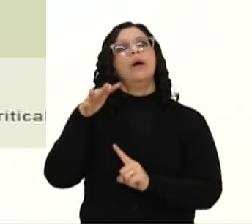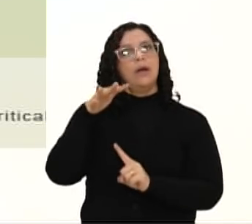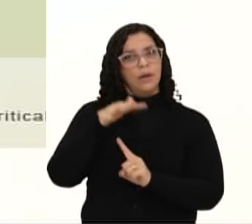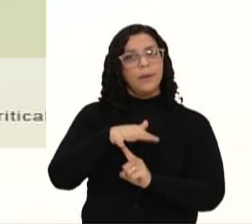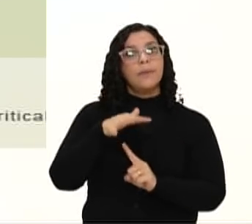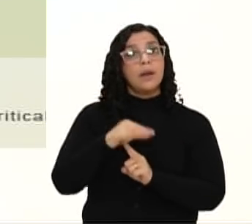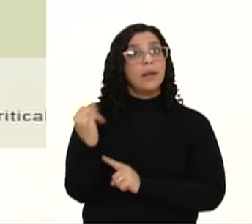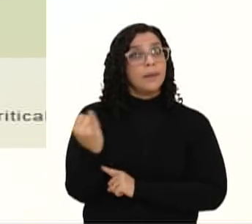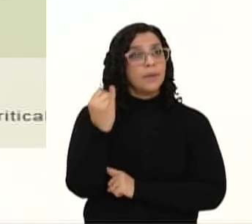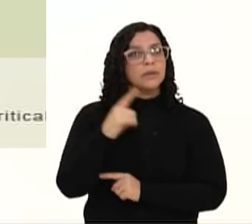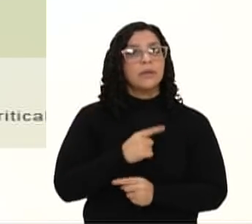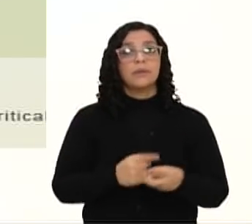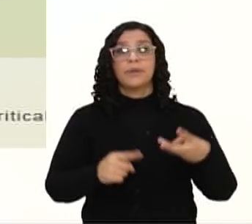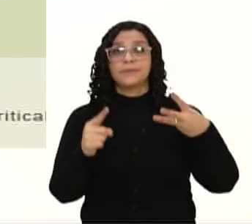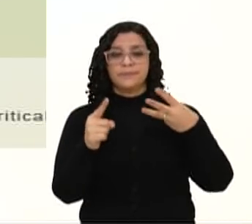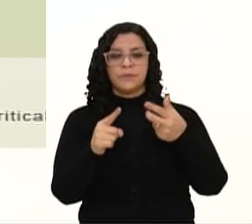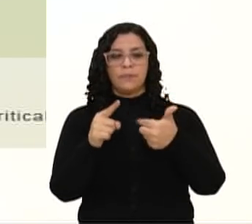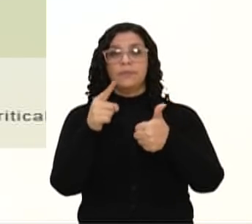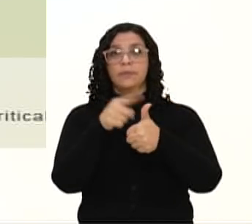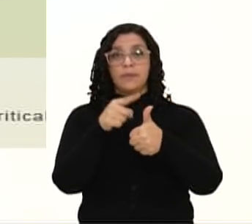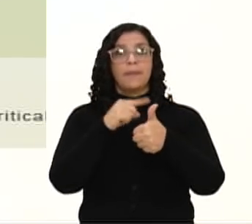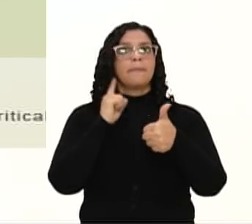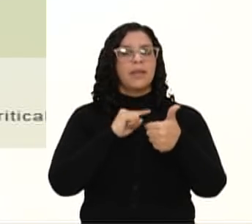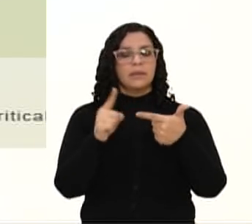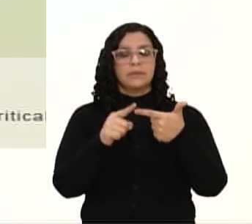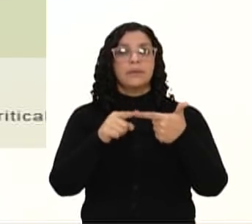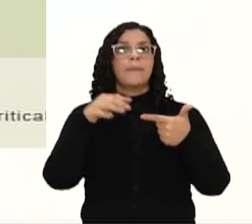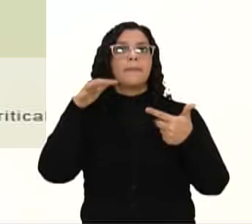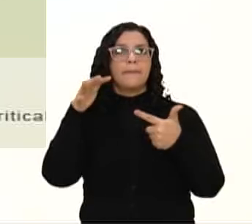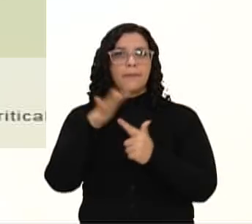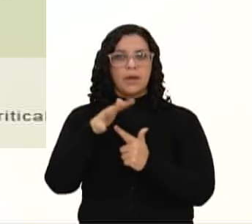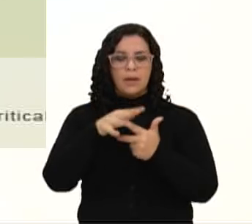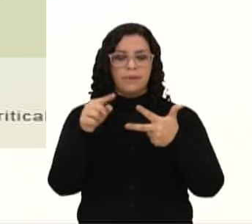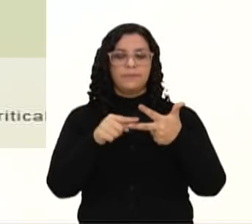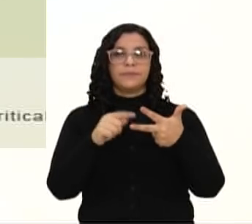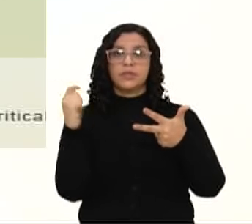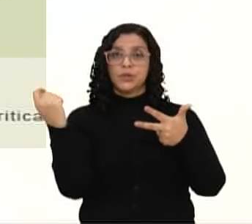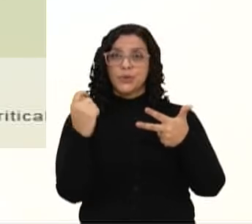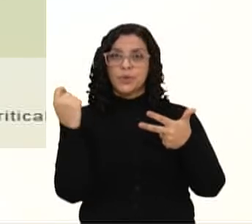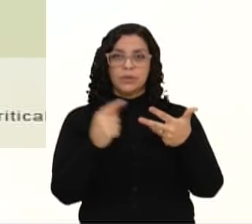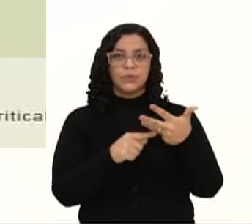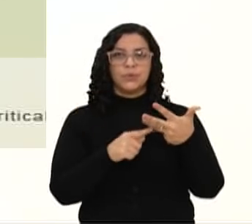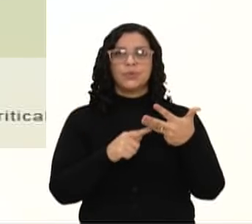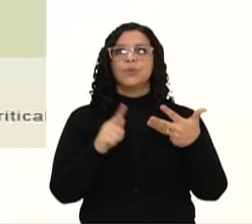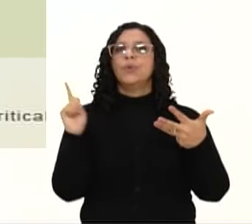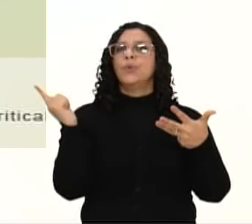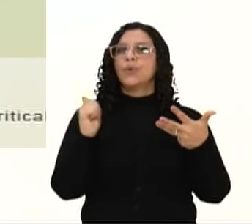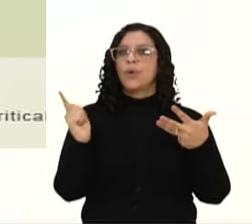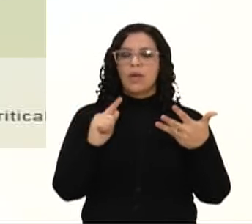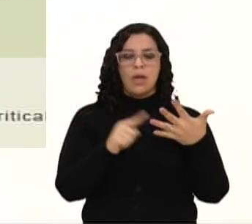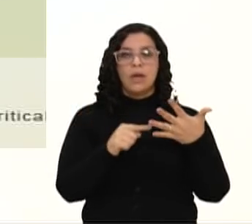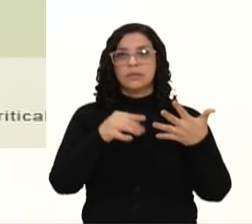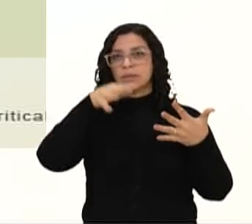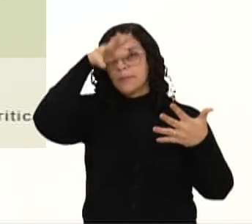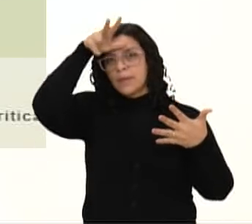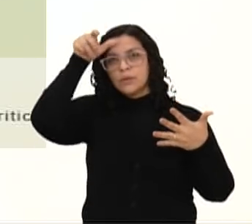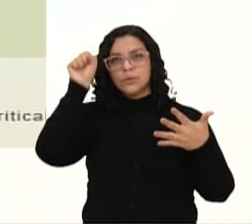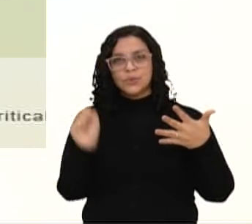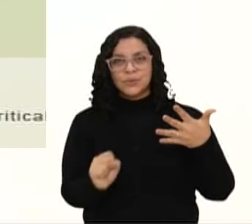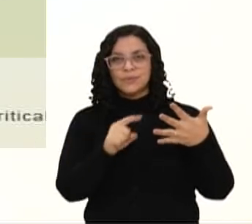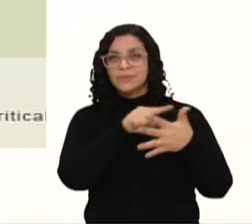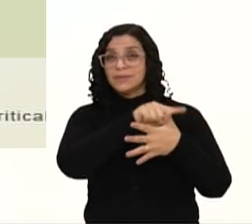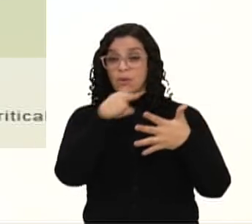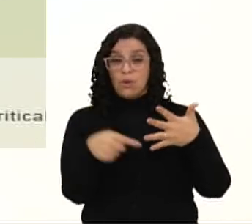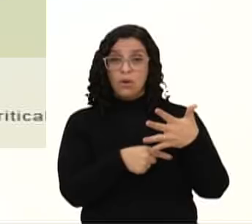o quanto ele é importante. Depois vem o Rio Grande do Sul, Goiás, Mato Grosso do Sul. Então, daí nós temos ali